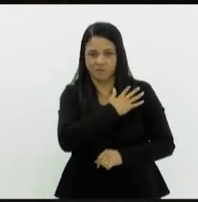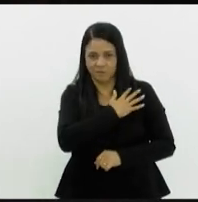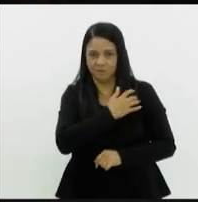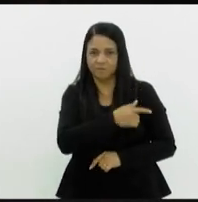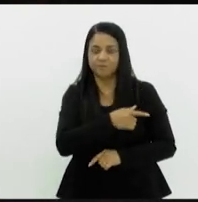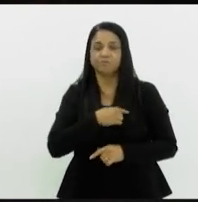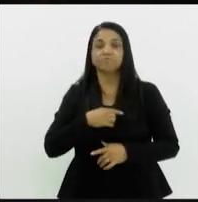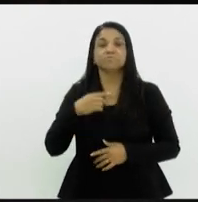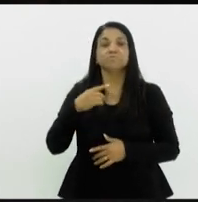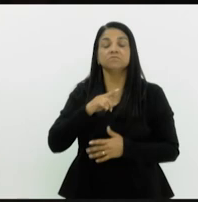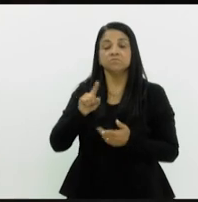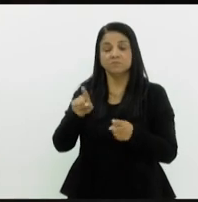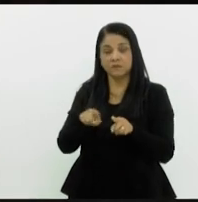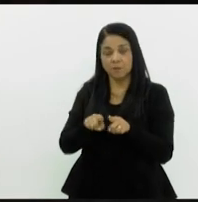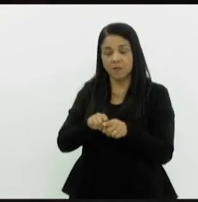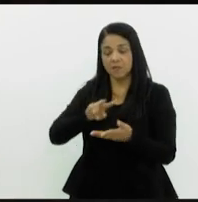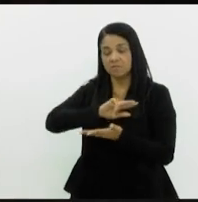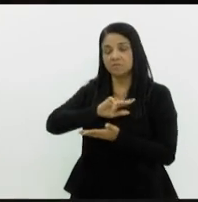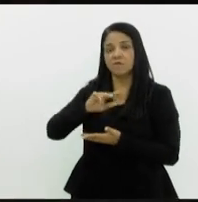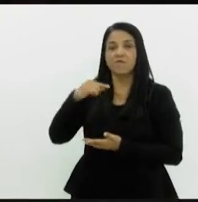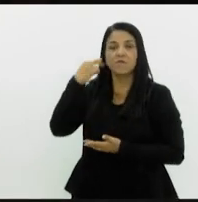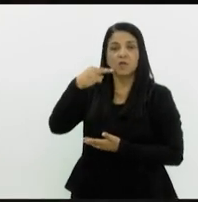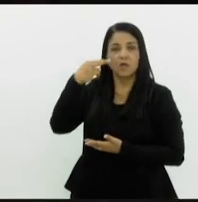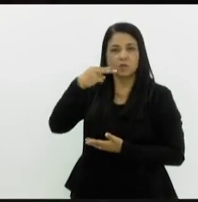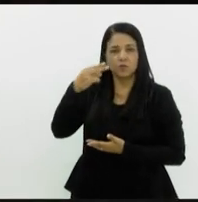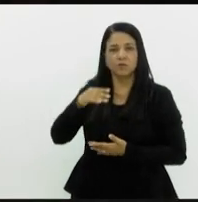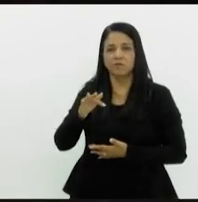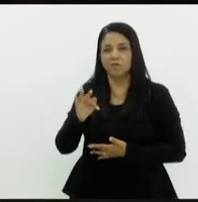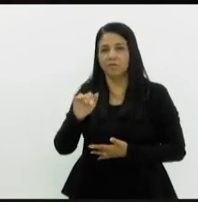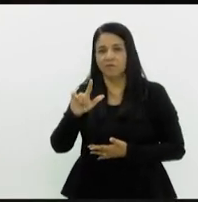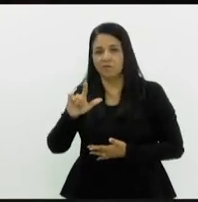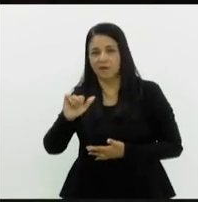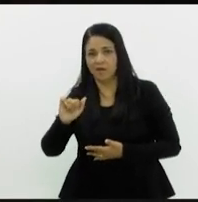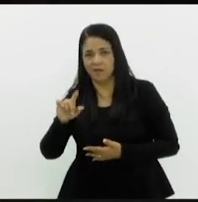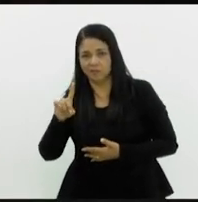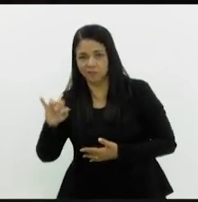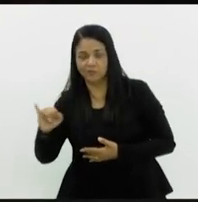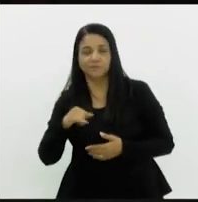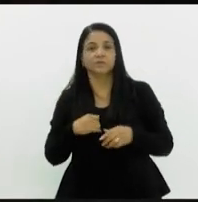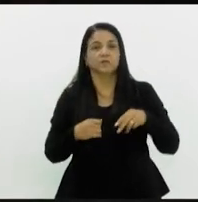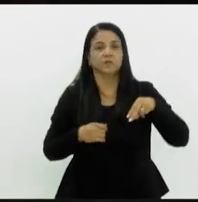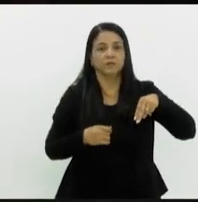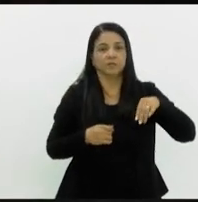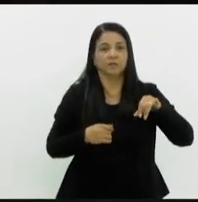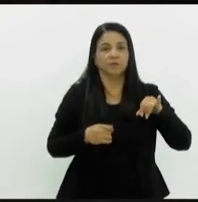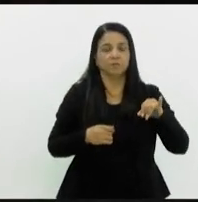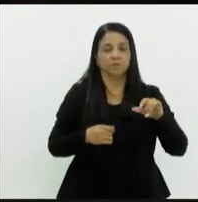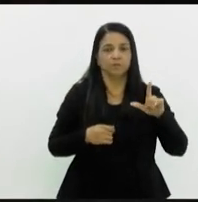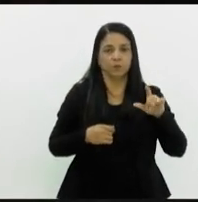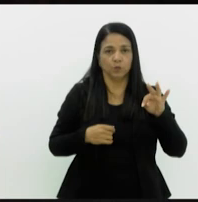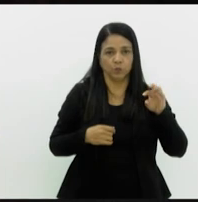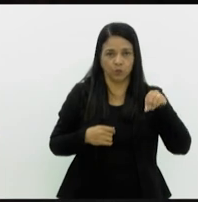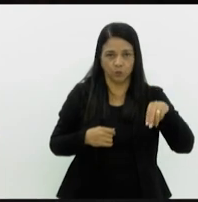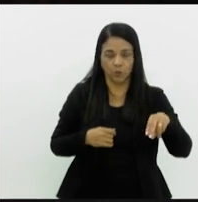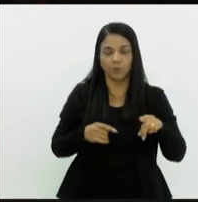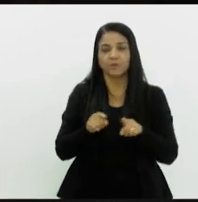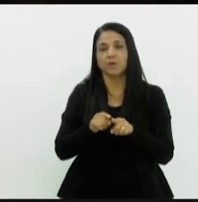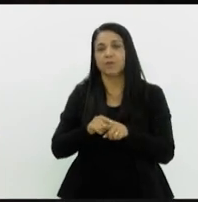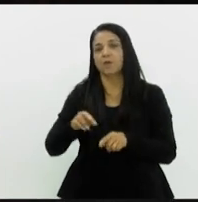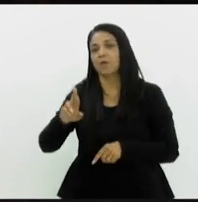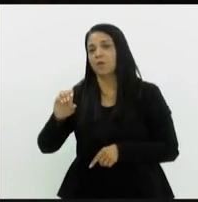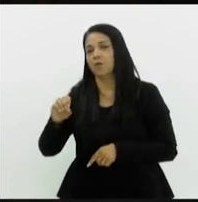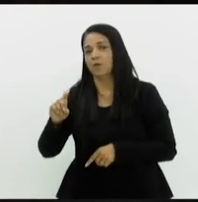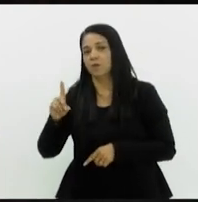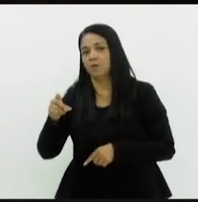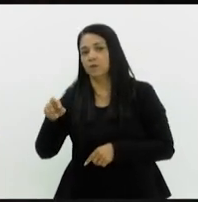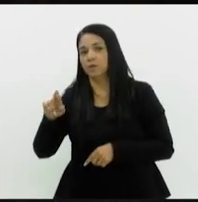nossos vereadores, o Vlad, nosso Nilton Santiago e o Rodrigo Bondim, por